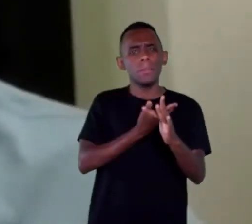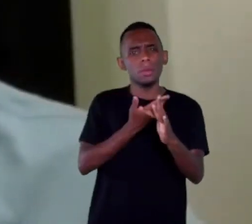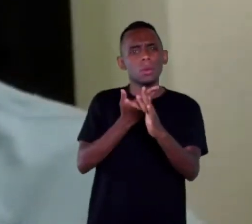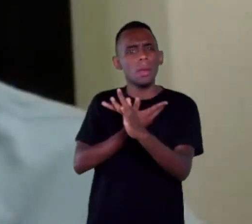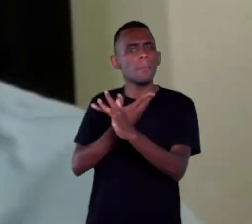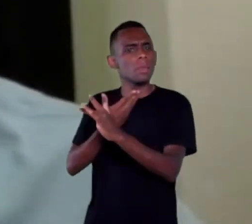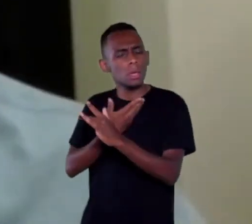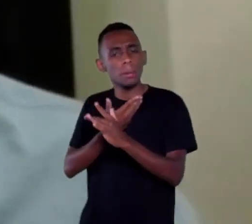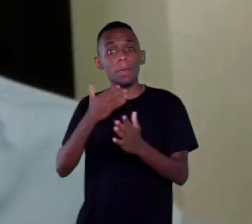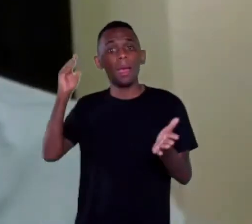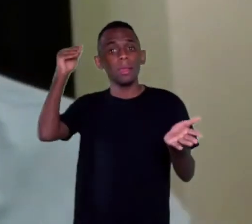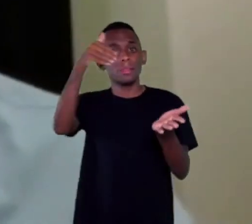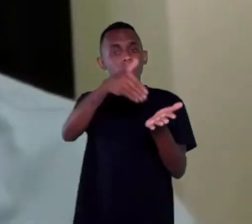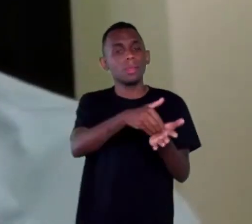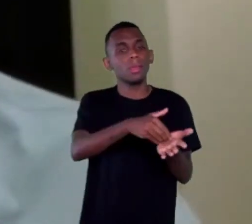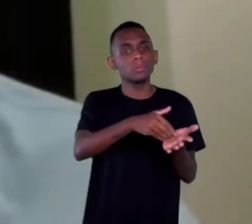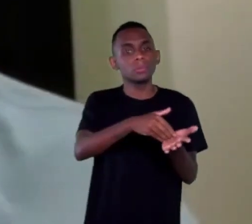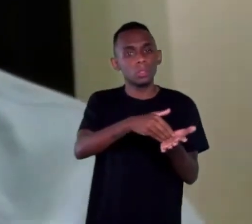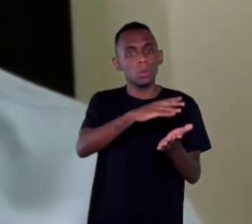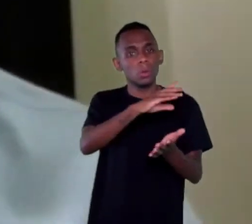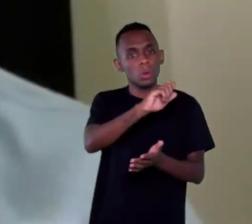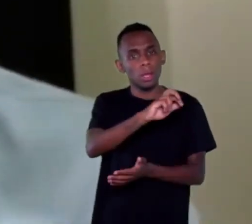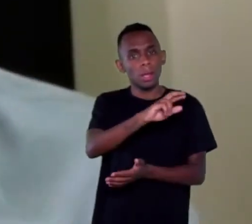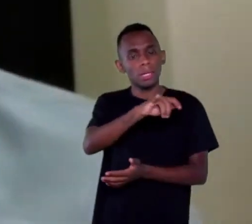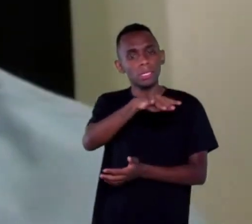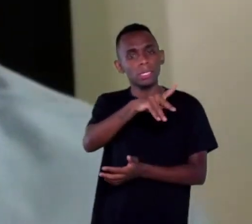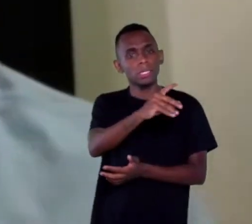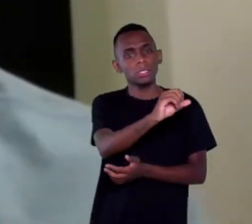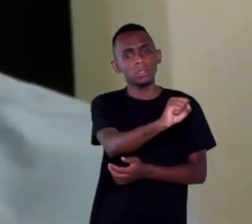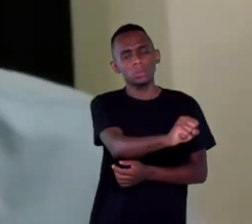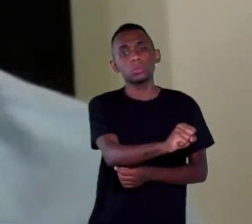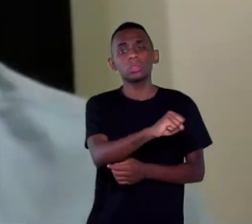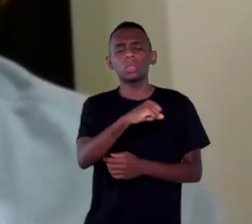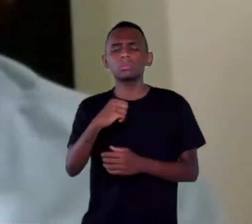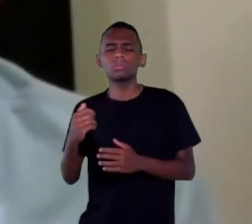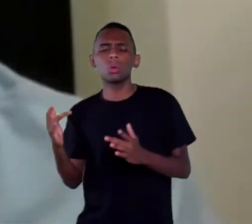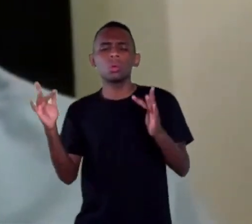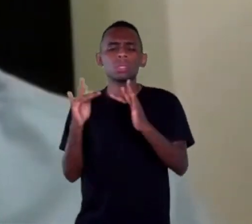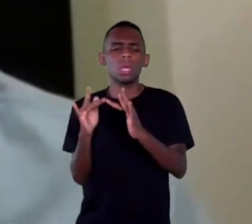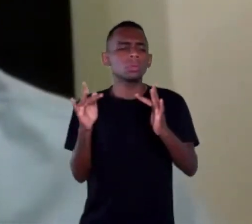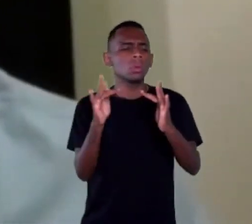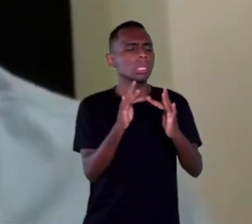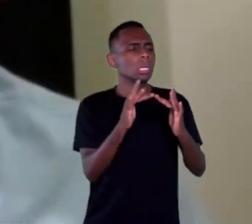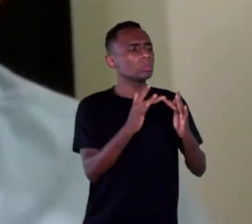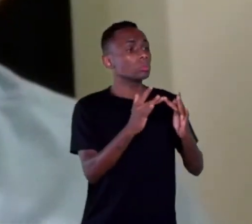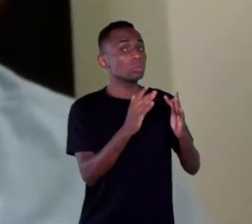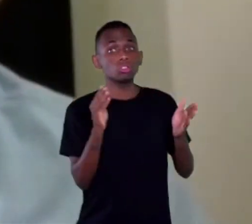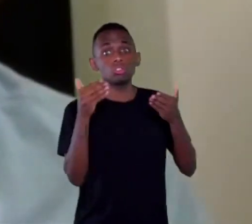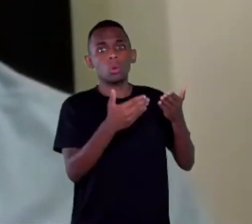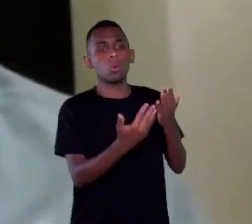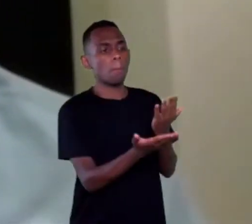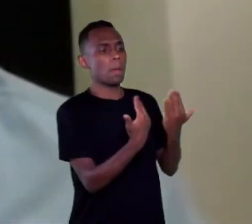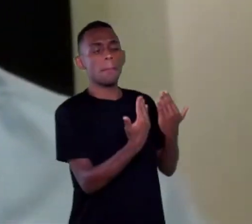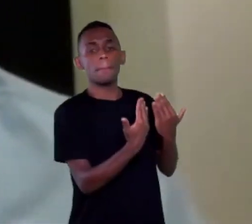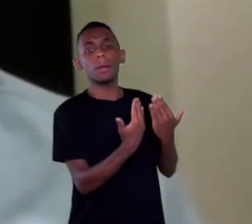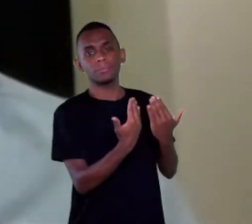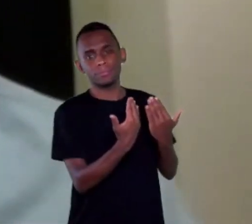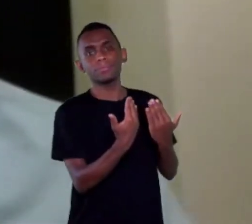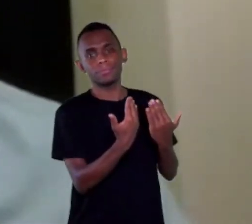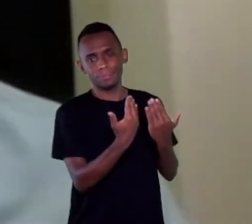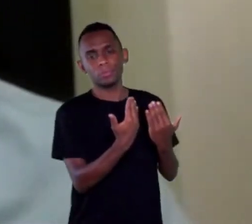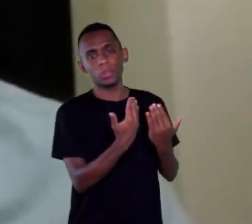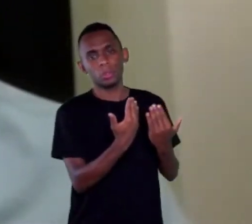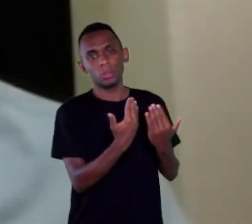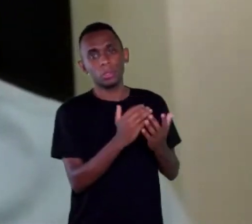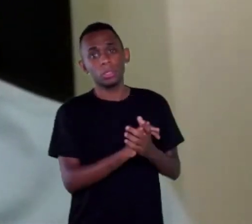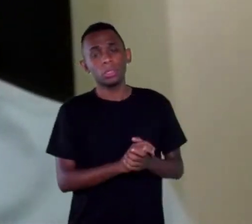o Brau. E esses amigos em comum foi colocando nós dois em contato com eles, né? Com a Sandra, com a Margarete. Então,